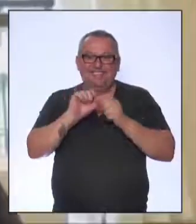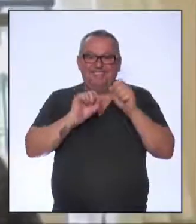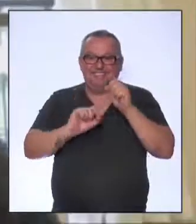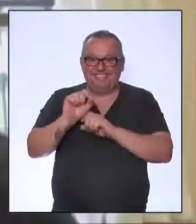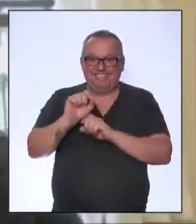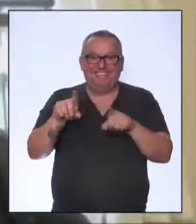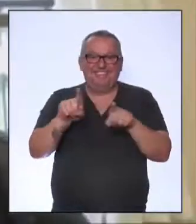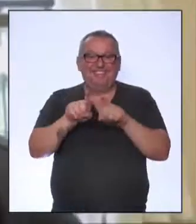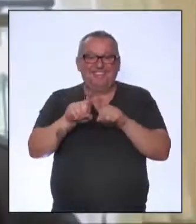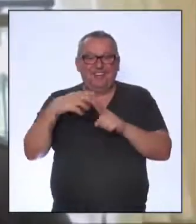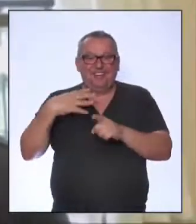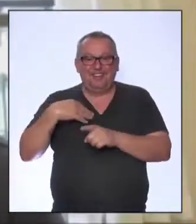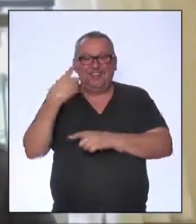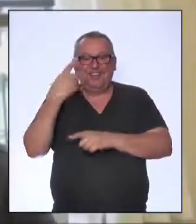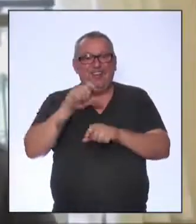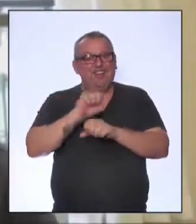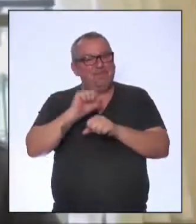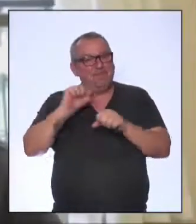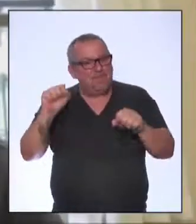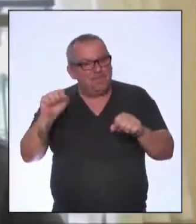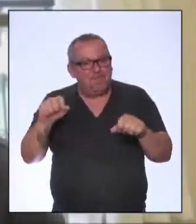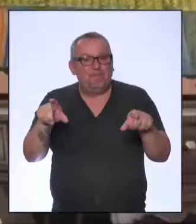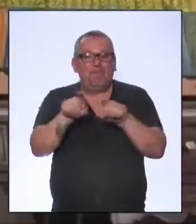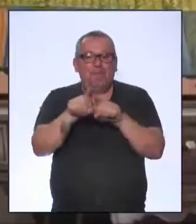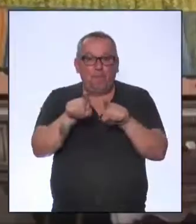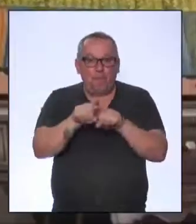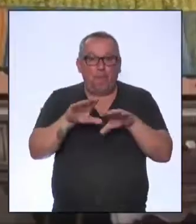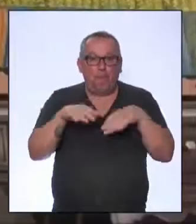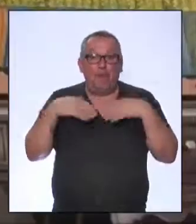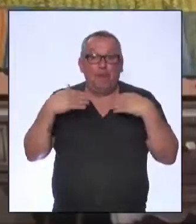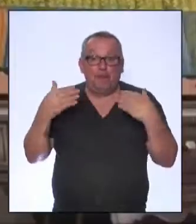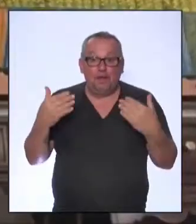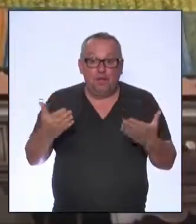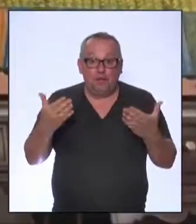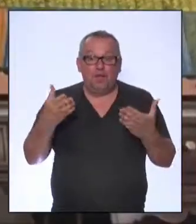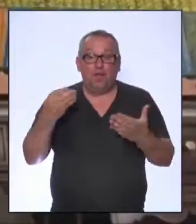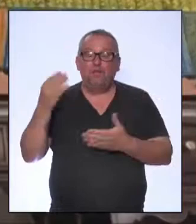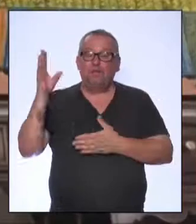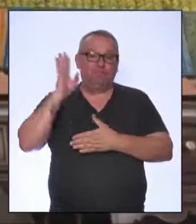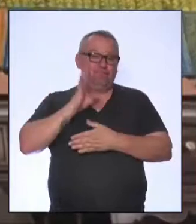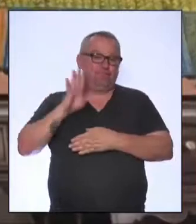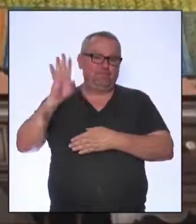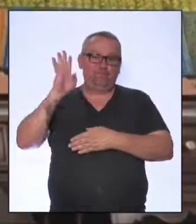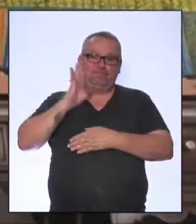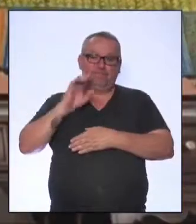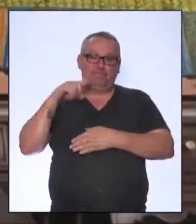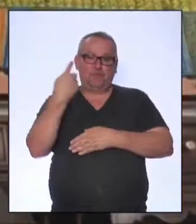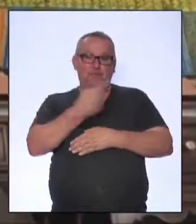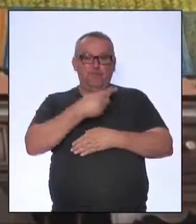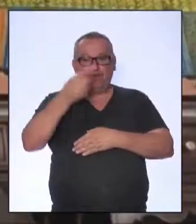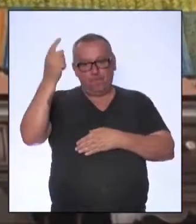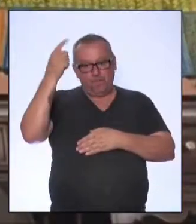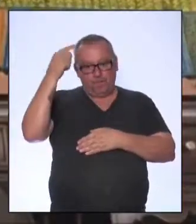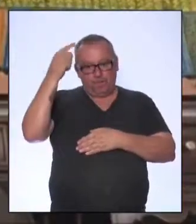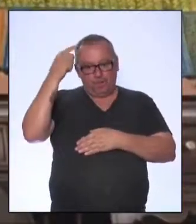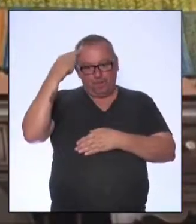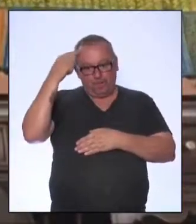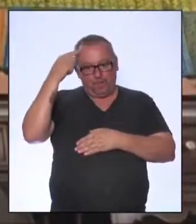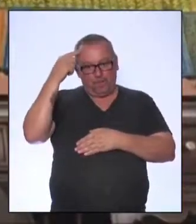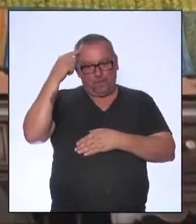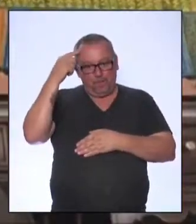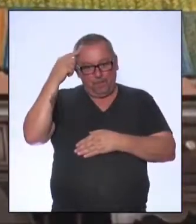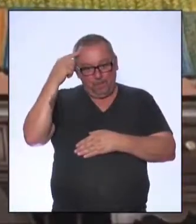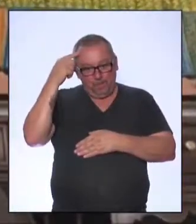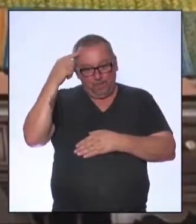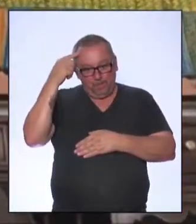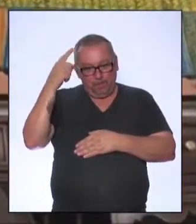com o filho dele de manhã. Então, é muito legal a gente pensar que de